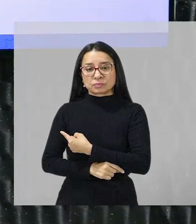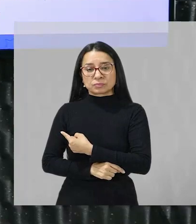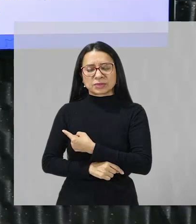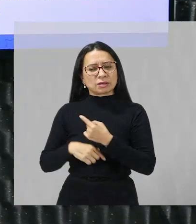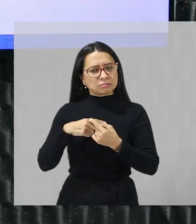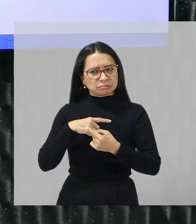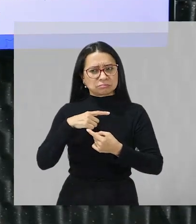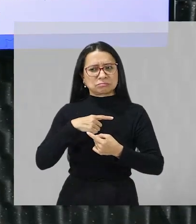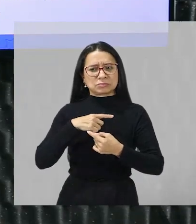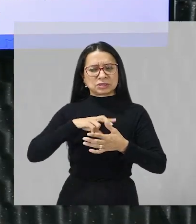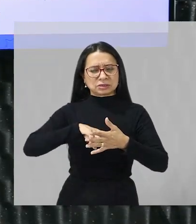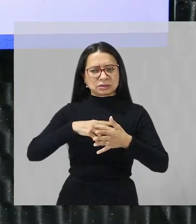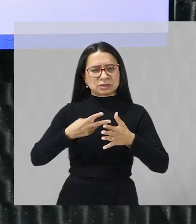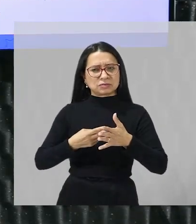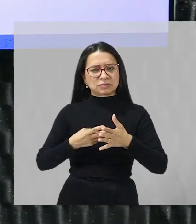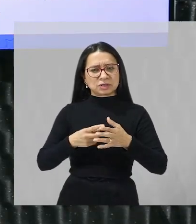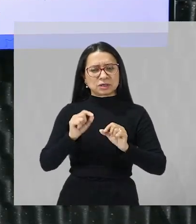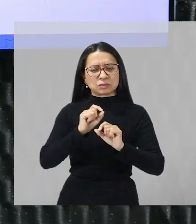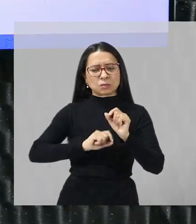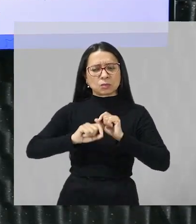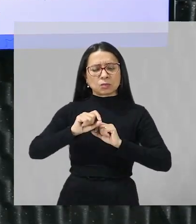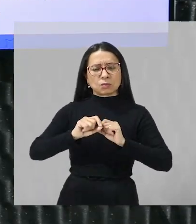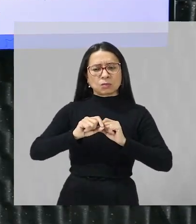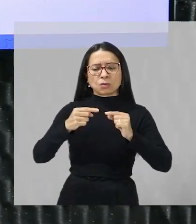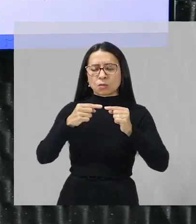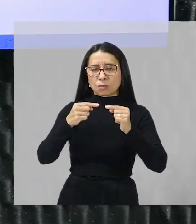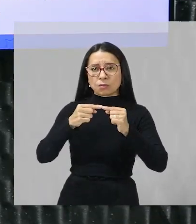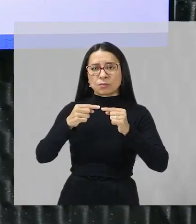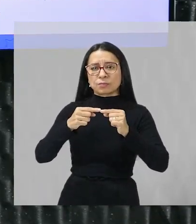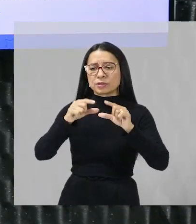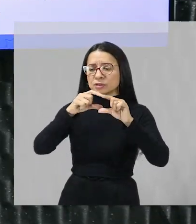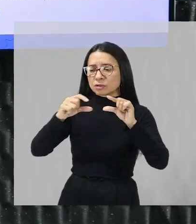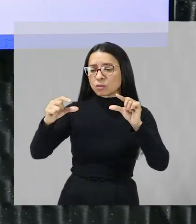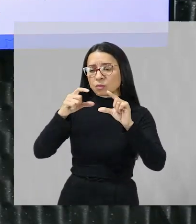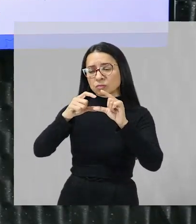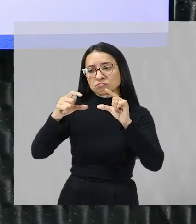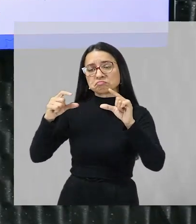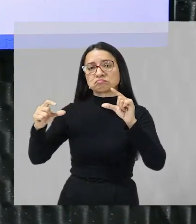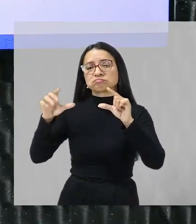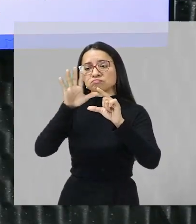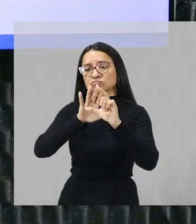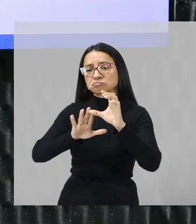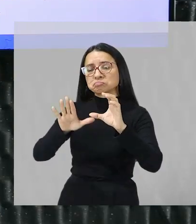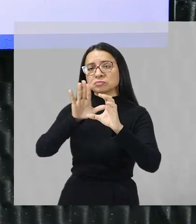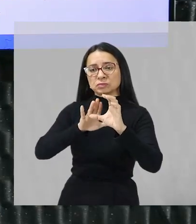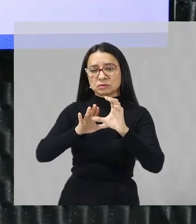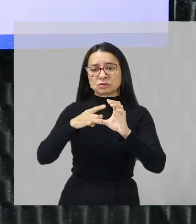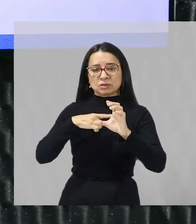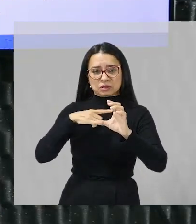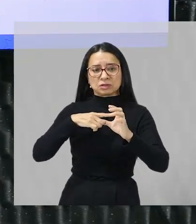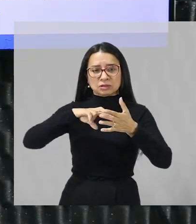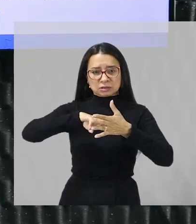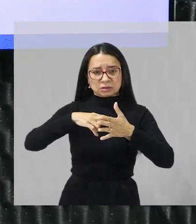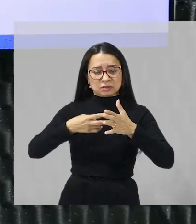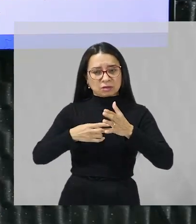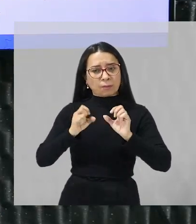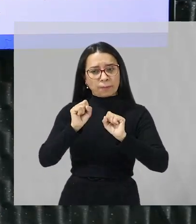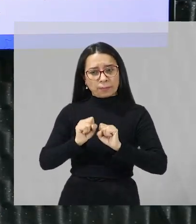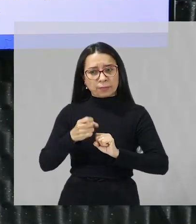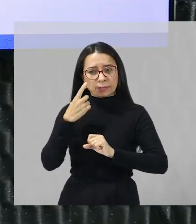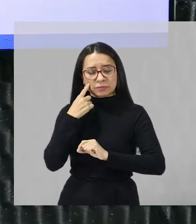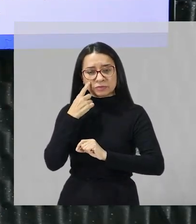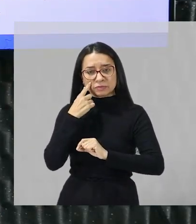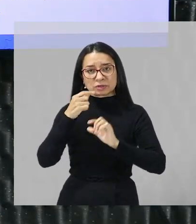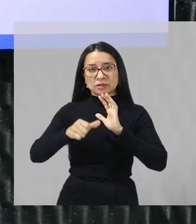de gênero e as regulações sociais que essas impõem não se manifestam de forma igual